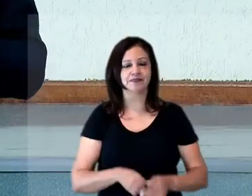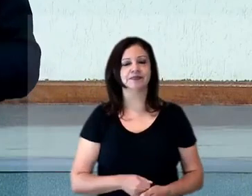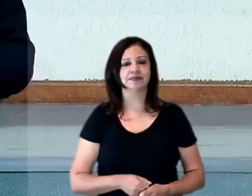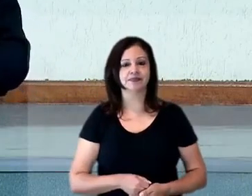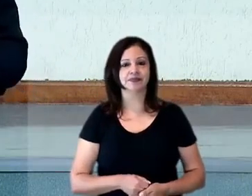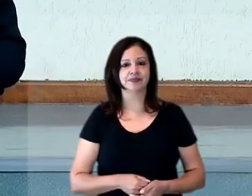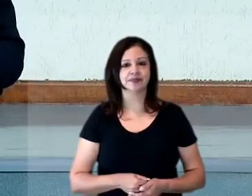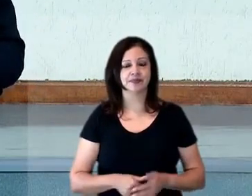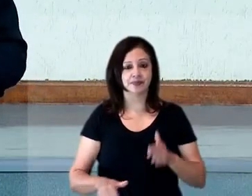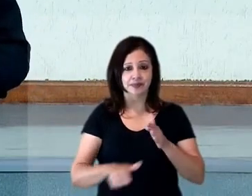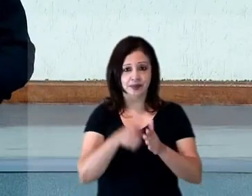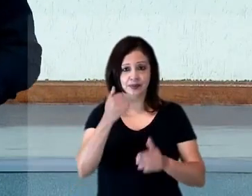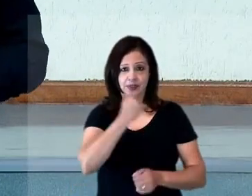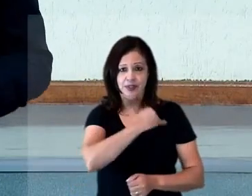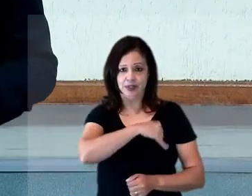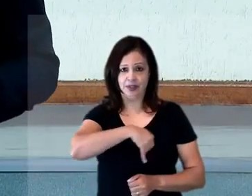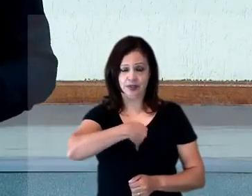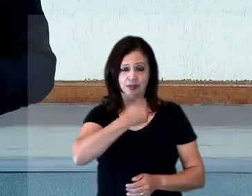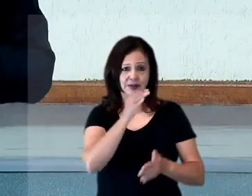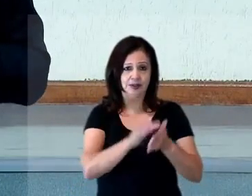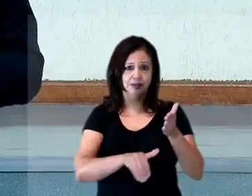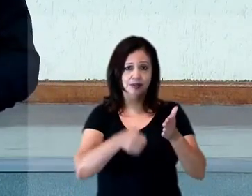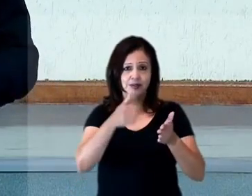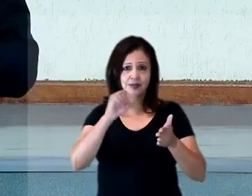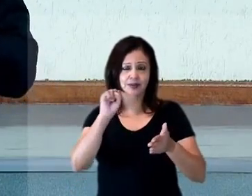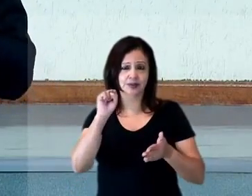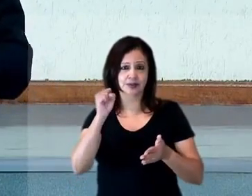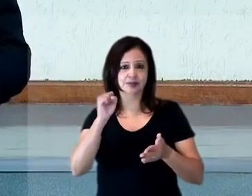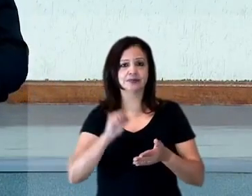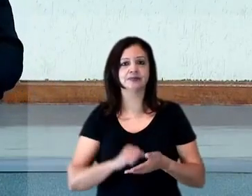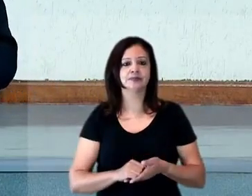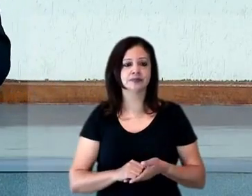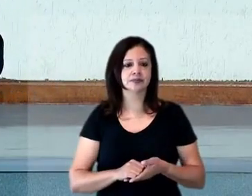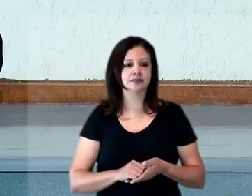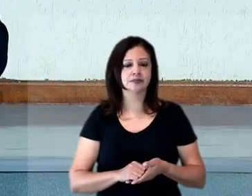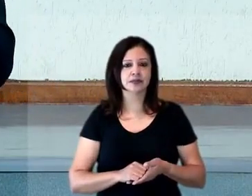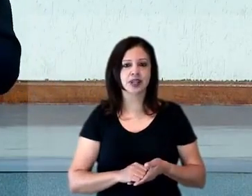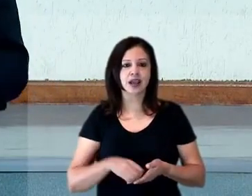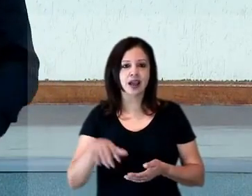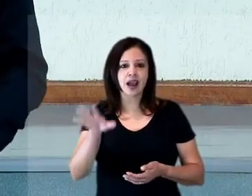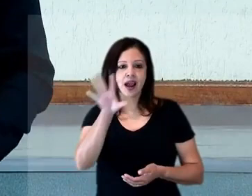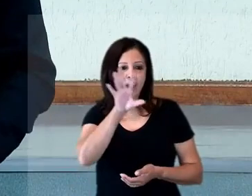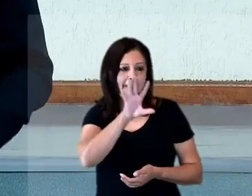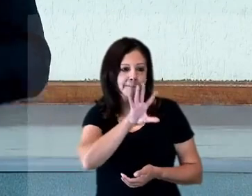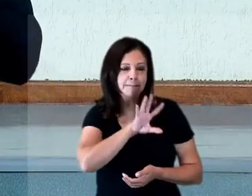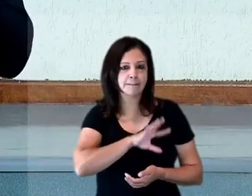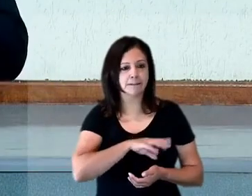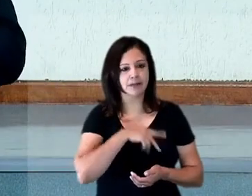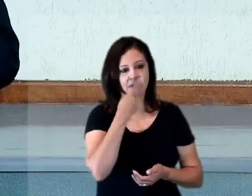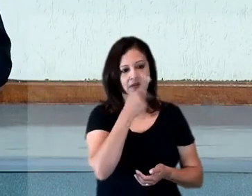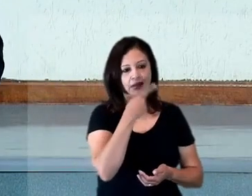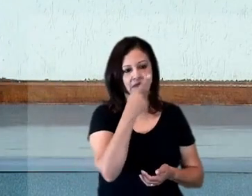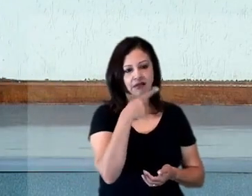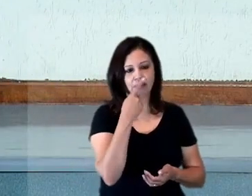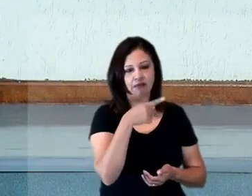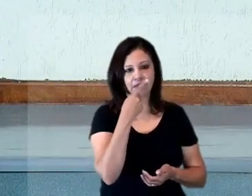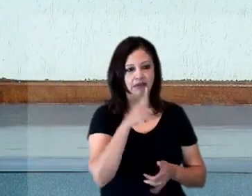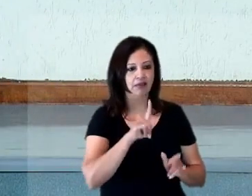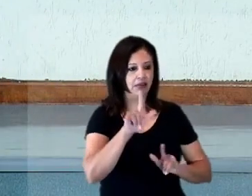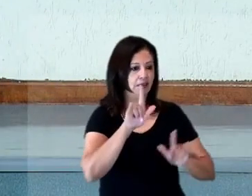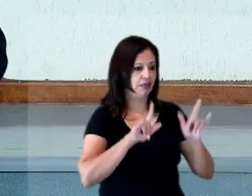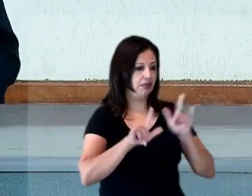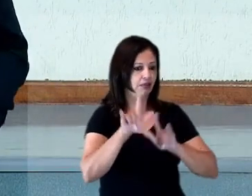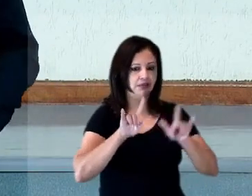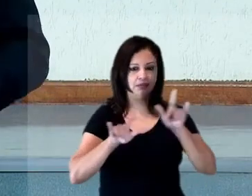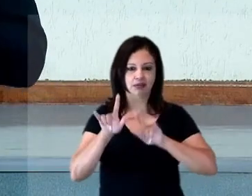diz: filhinhos, não amemos de palavra nem de boca, mas em ação e em verdade.